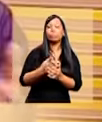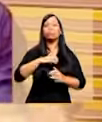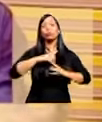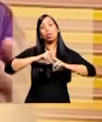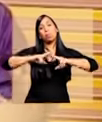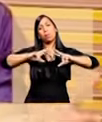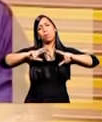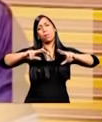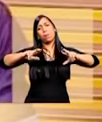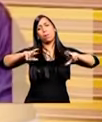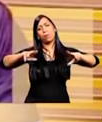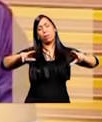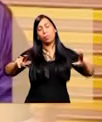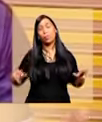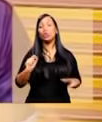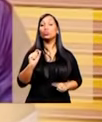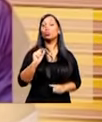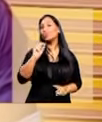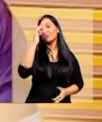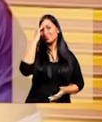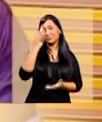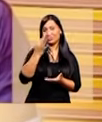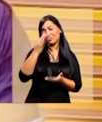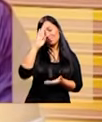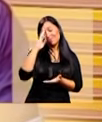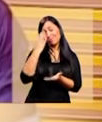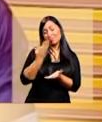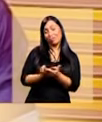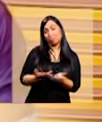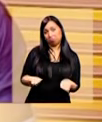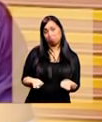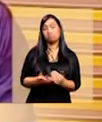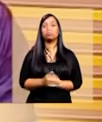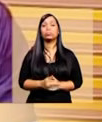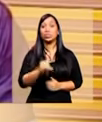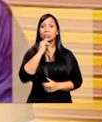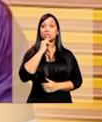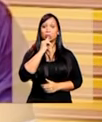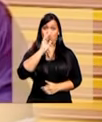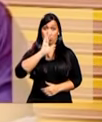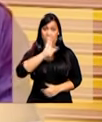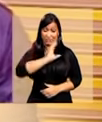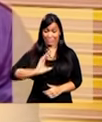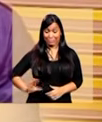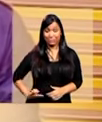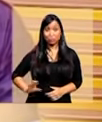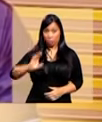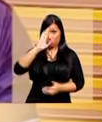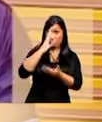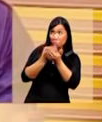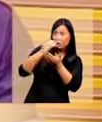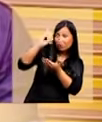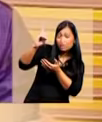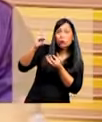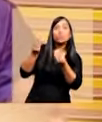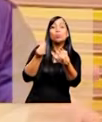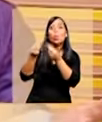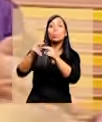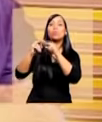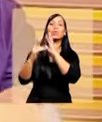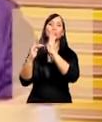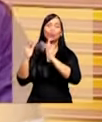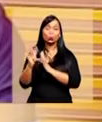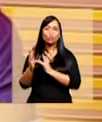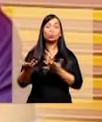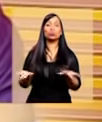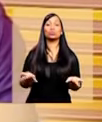as diferenciações do que se crê, ou seja, o cristão crê em Deus a partir